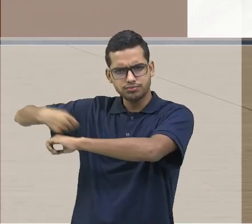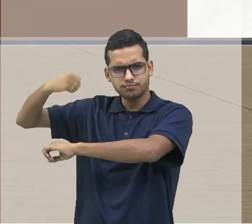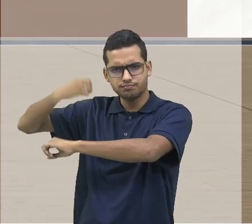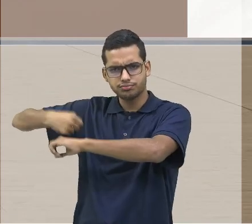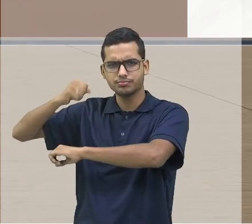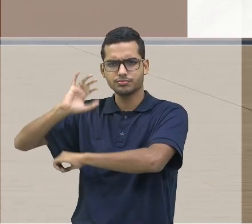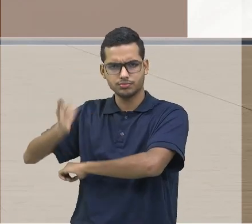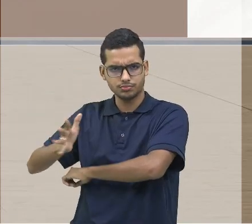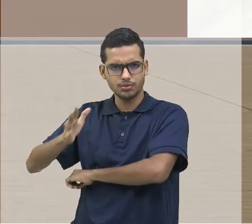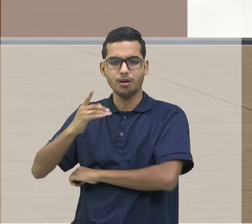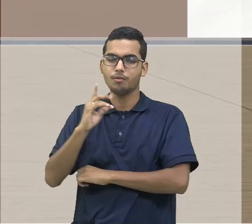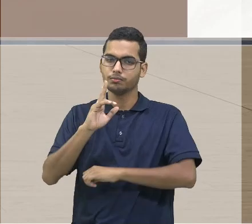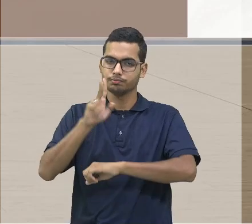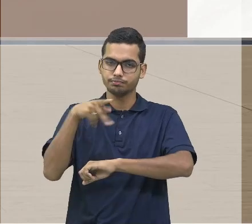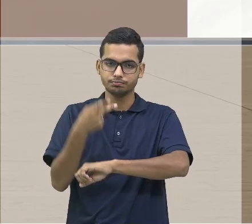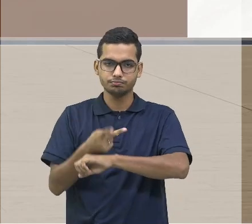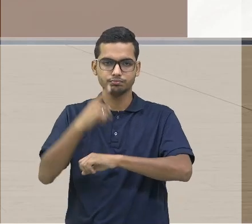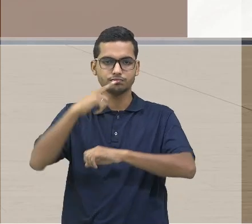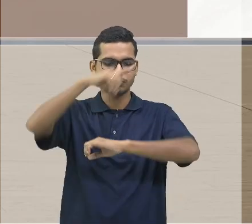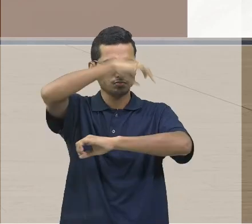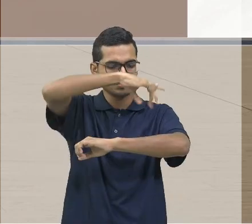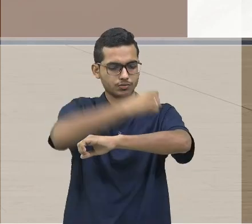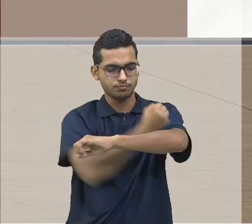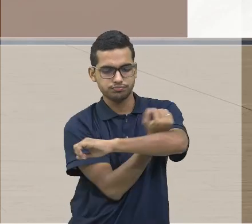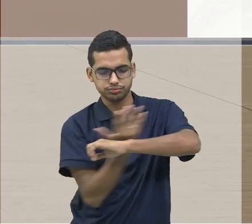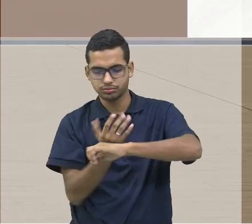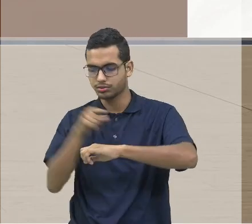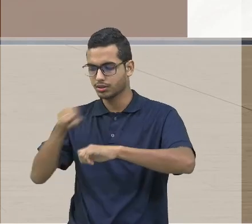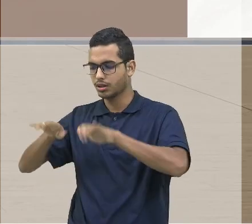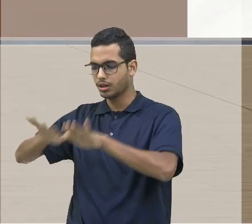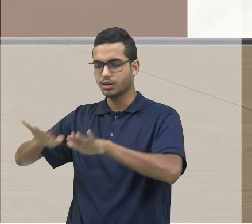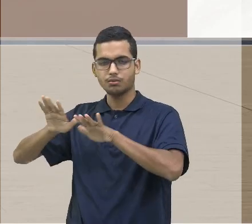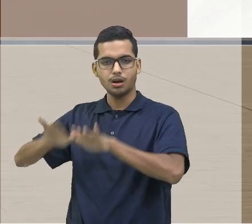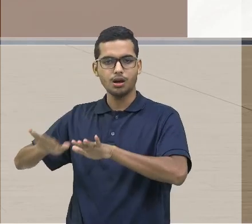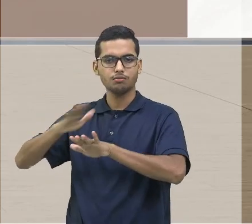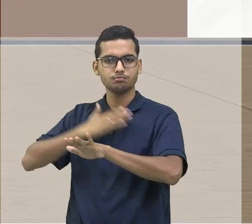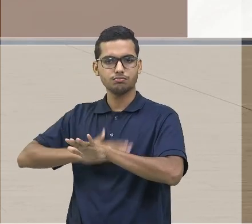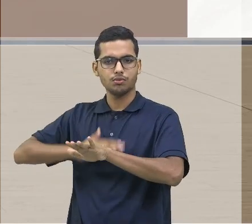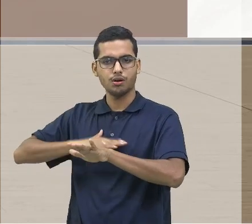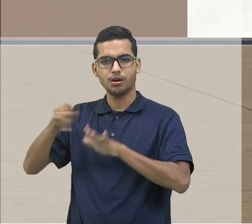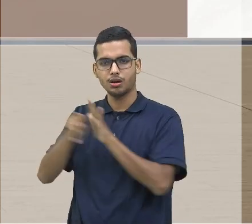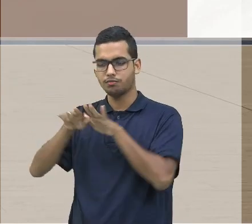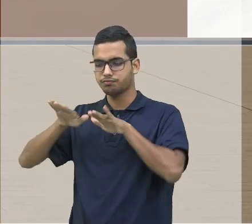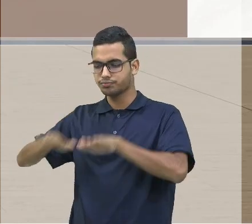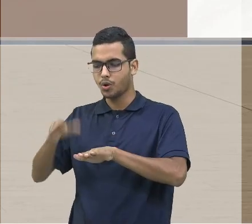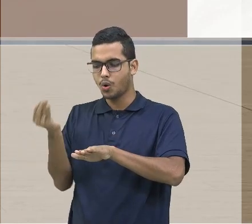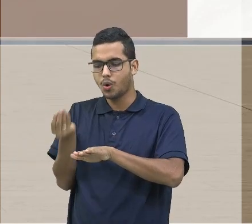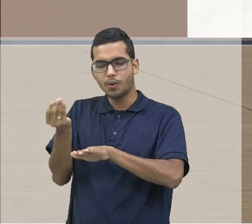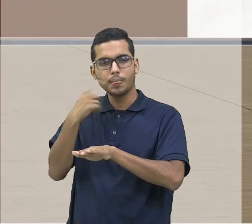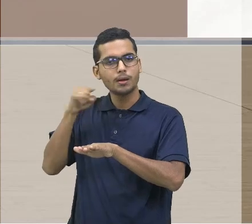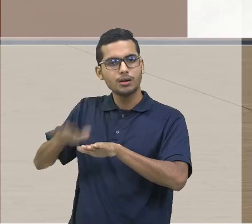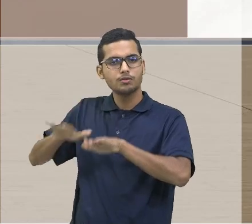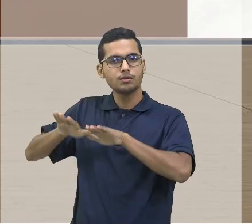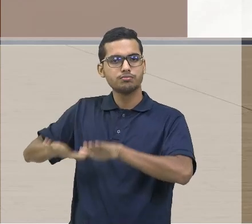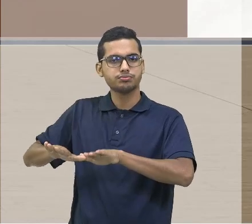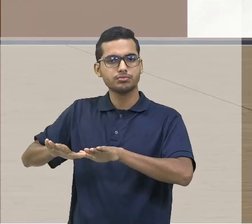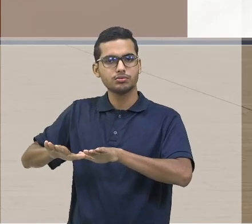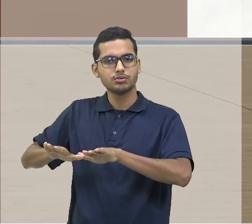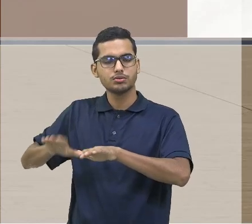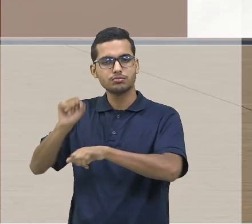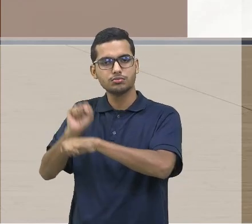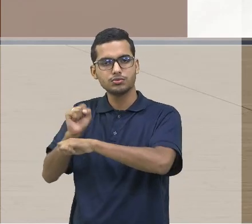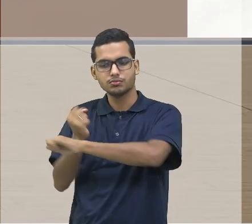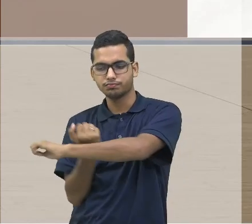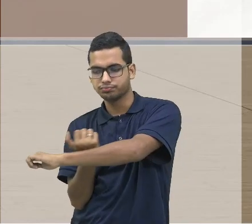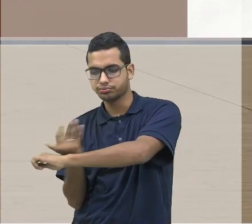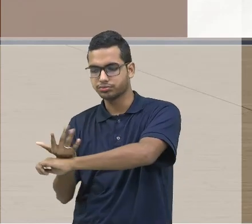que nós estamos falando aí, tá bom? Então esses feudos, como eu já falei para vocês, tinham que ser autossuficientes, ou seja,